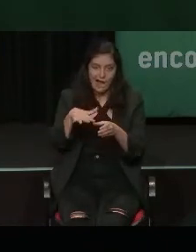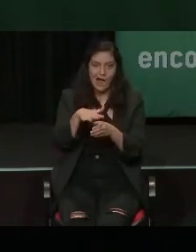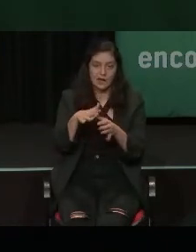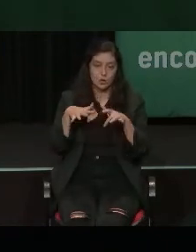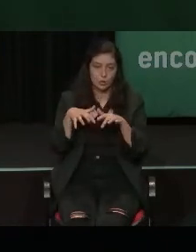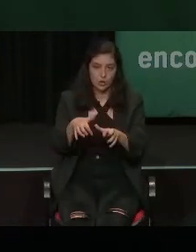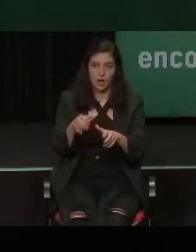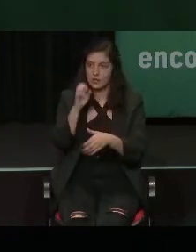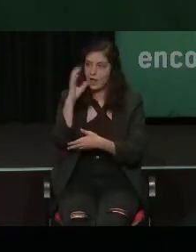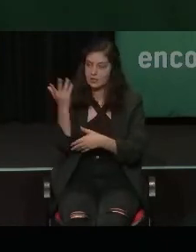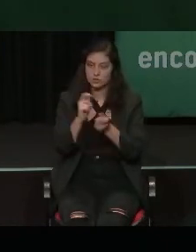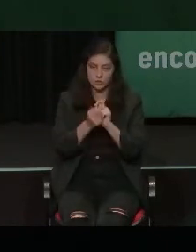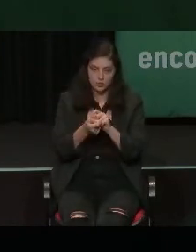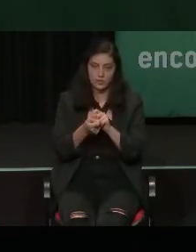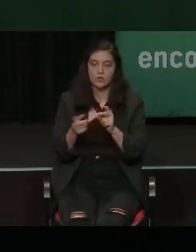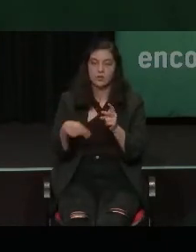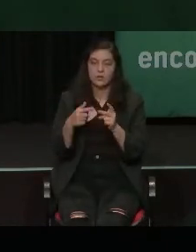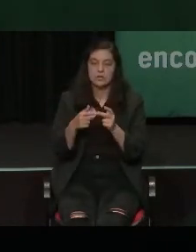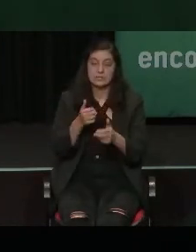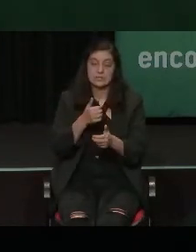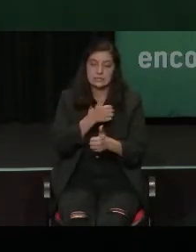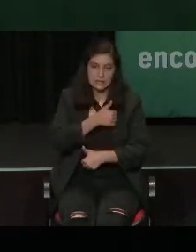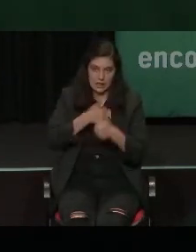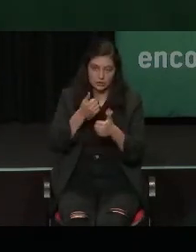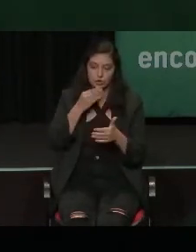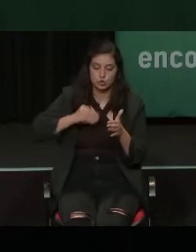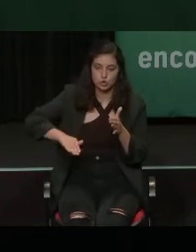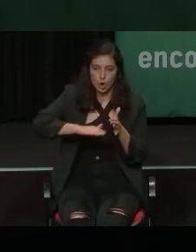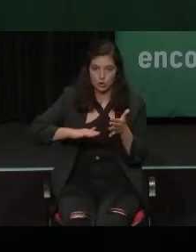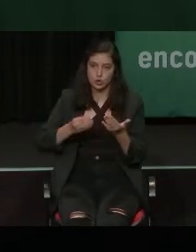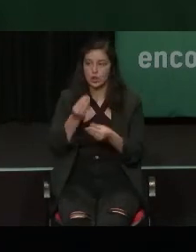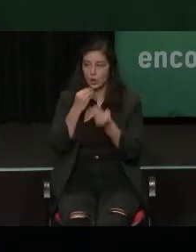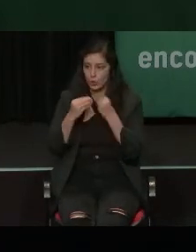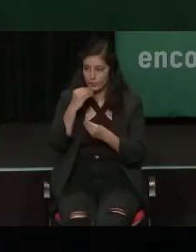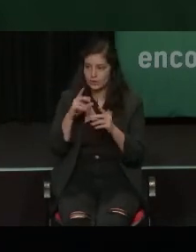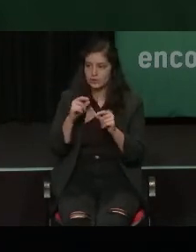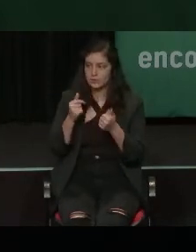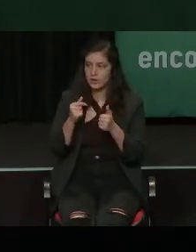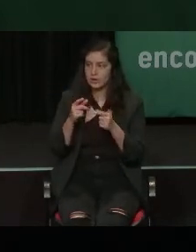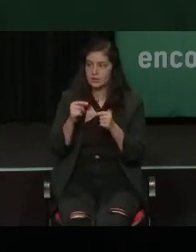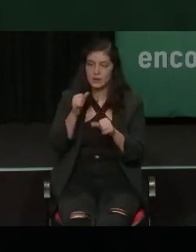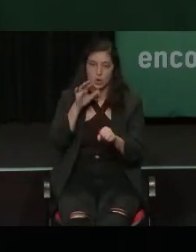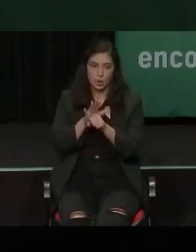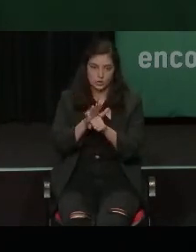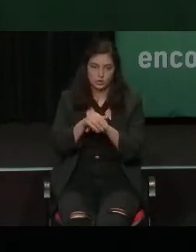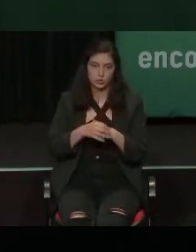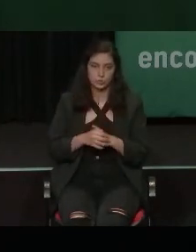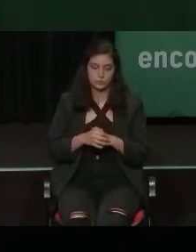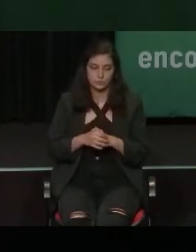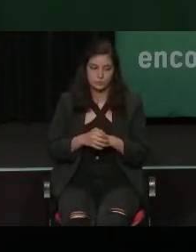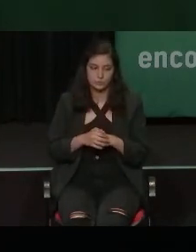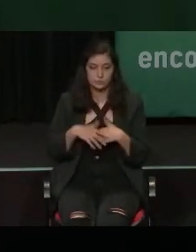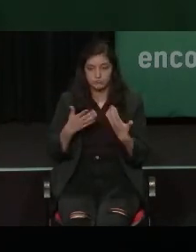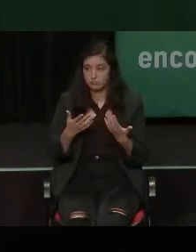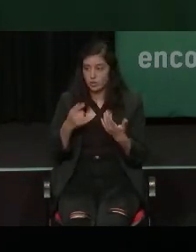das alterações climáticas, das cidades, dos solos, dos alimentos e dos oceanos. Para alcançar